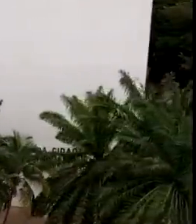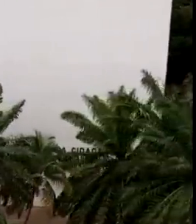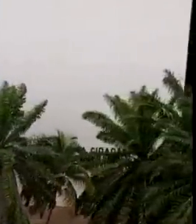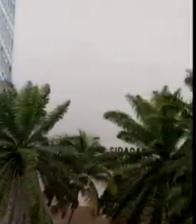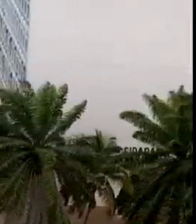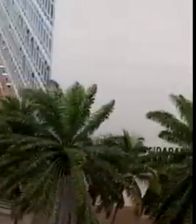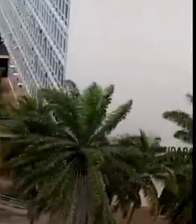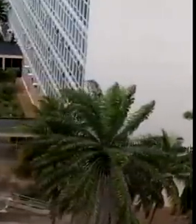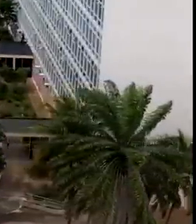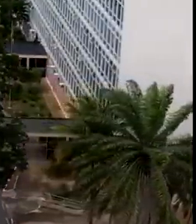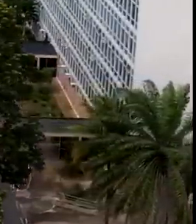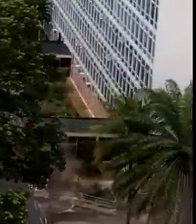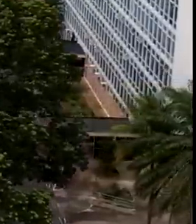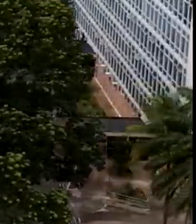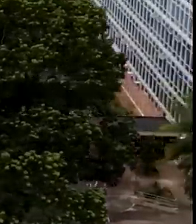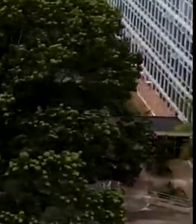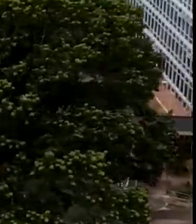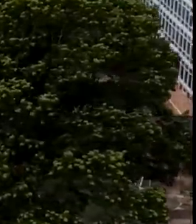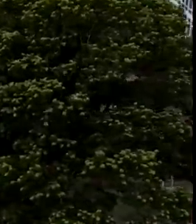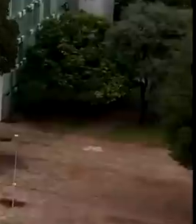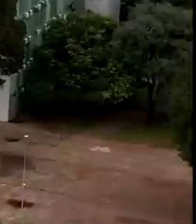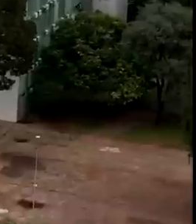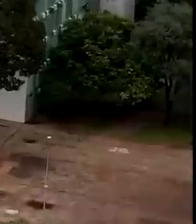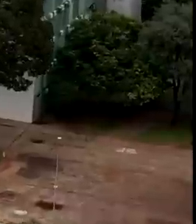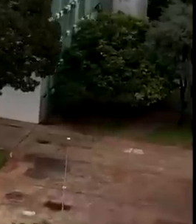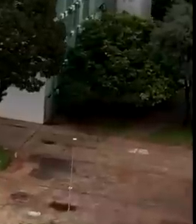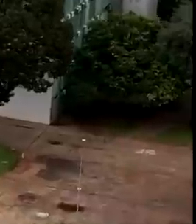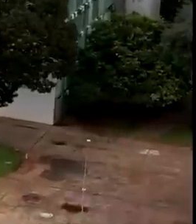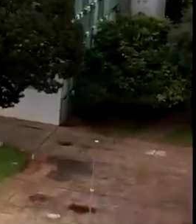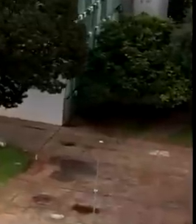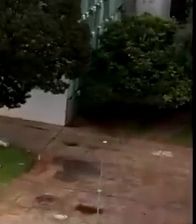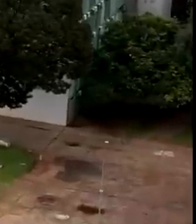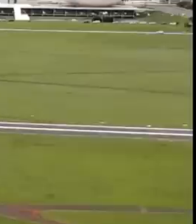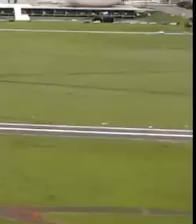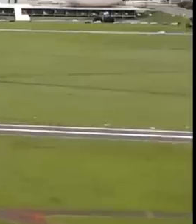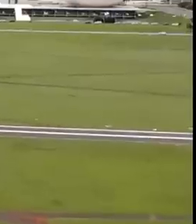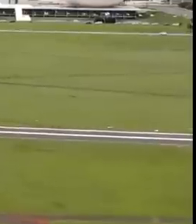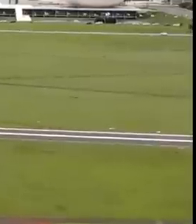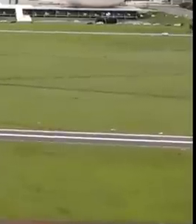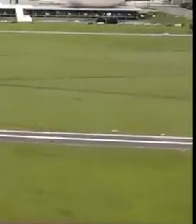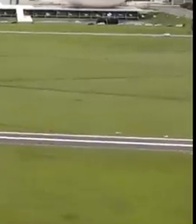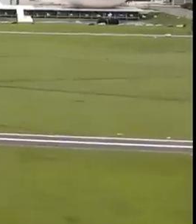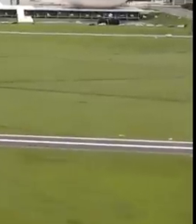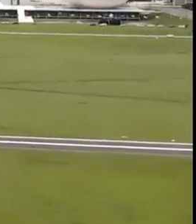E aí E aí